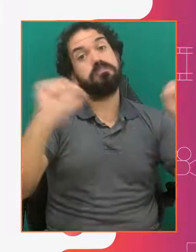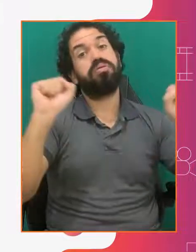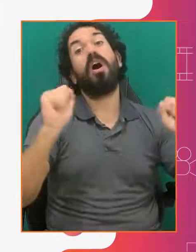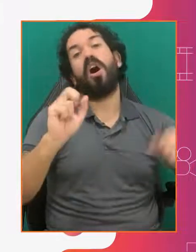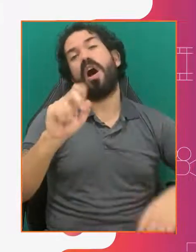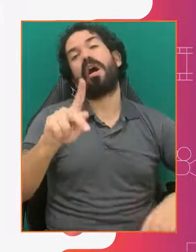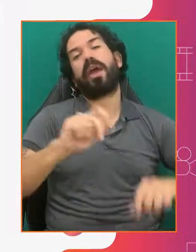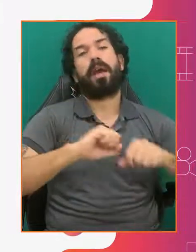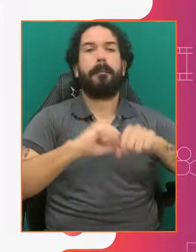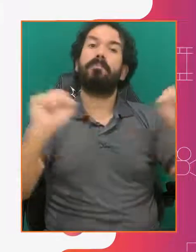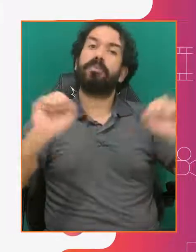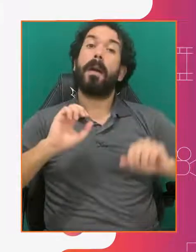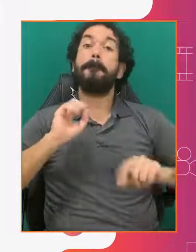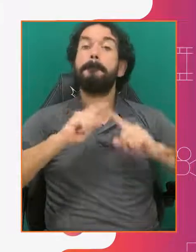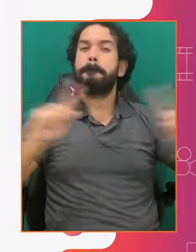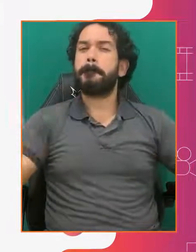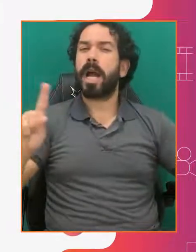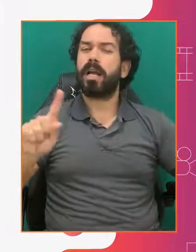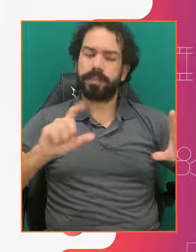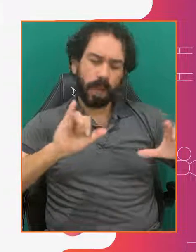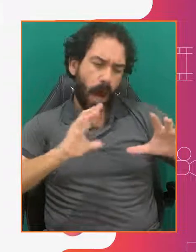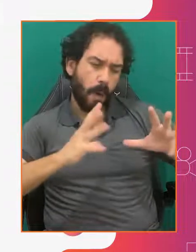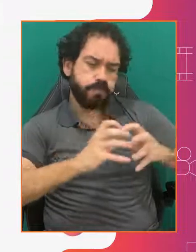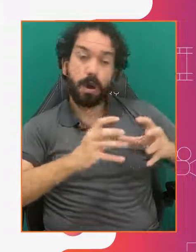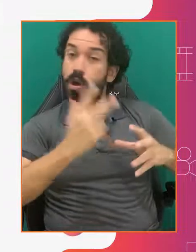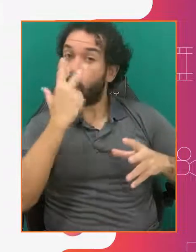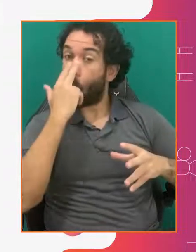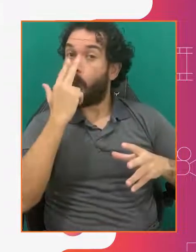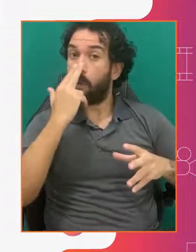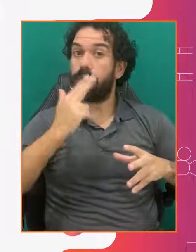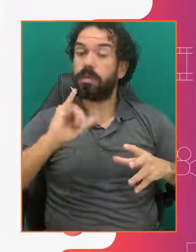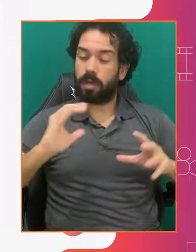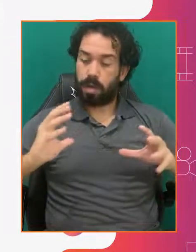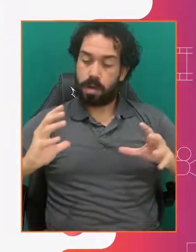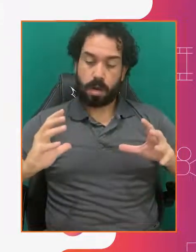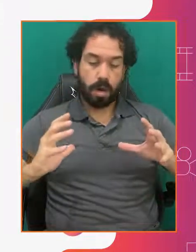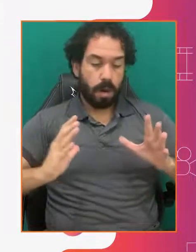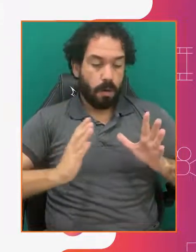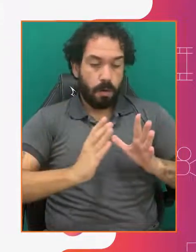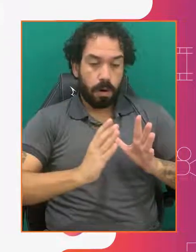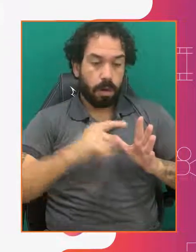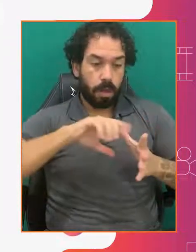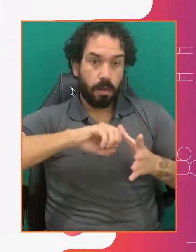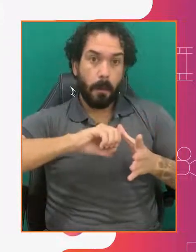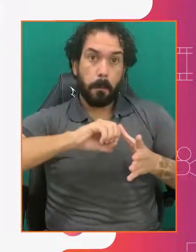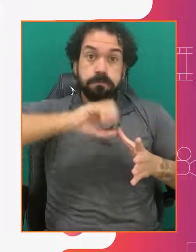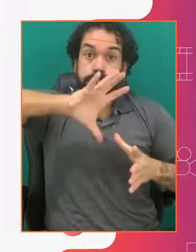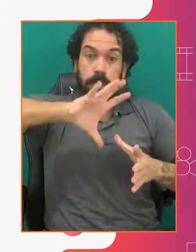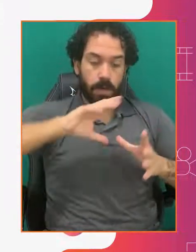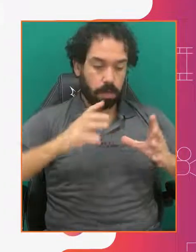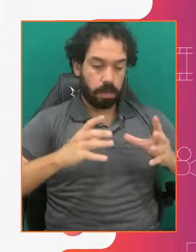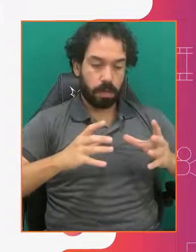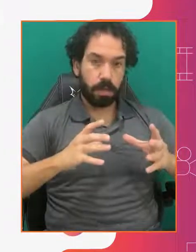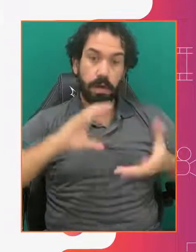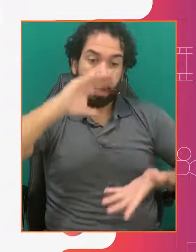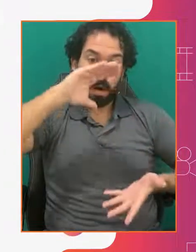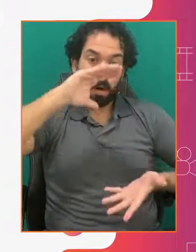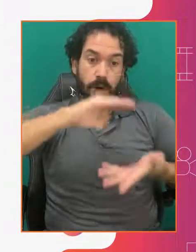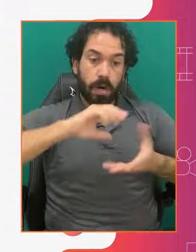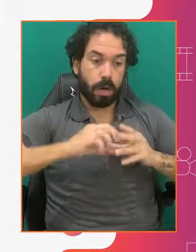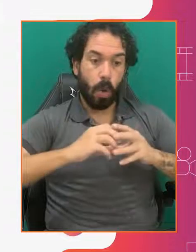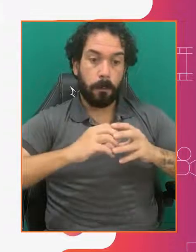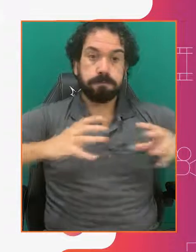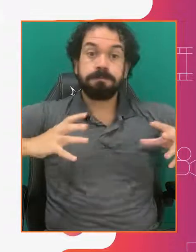claro. E se você comprime de um lado, o outro lado estica. Essas variações vão